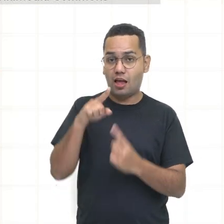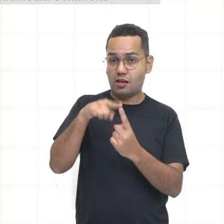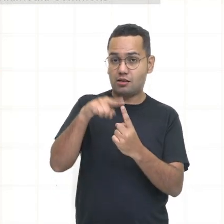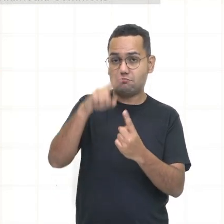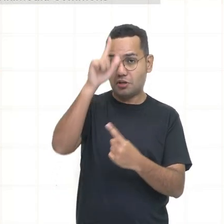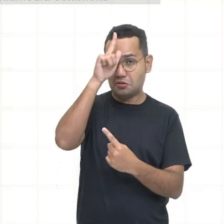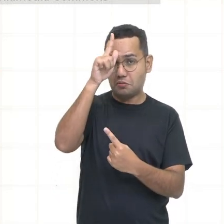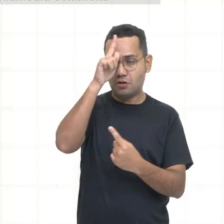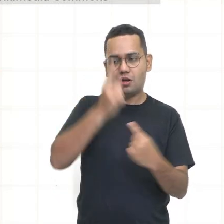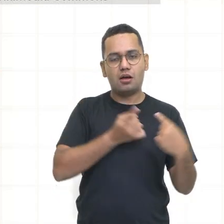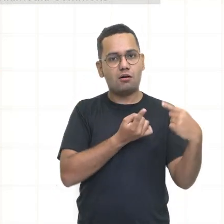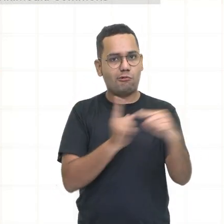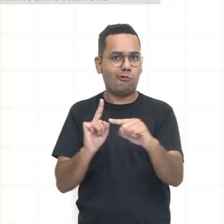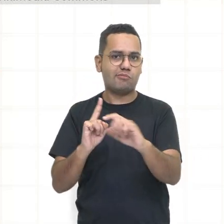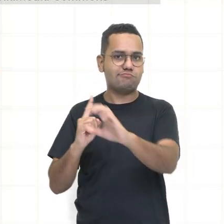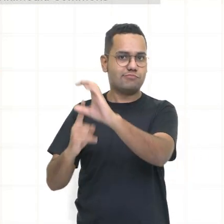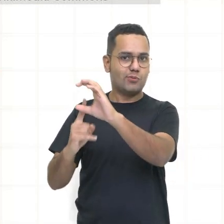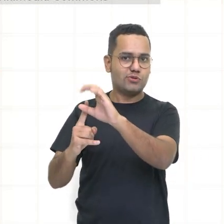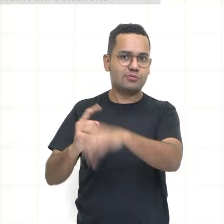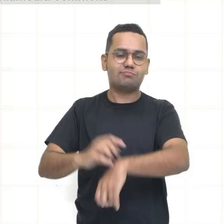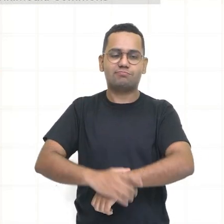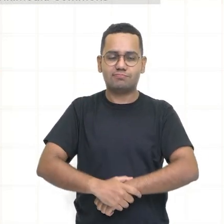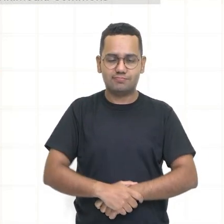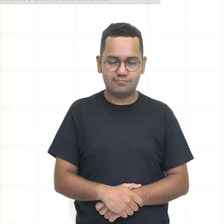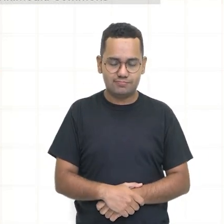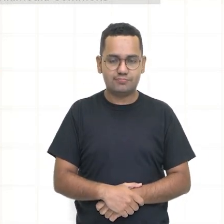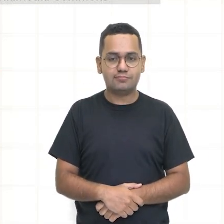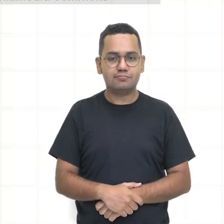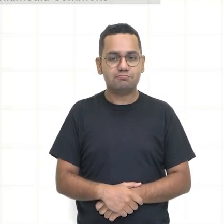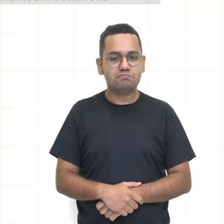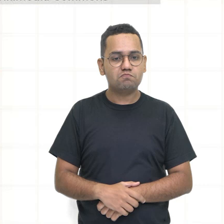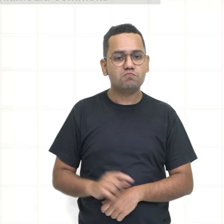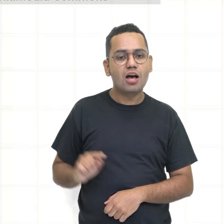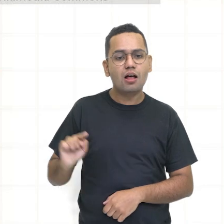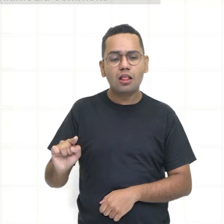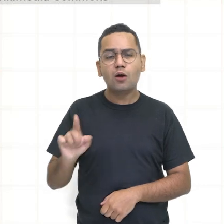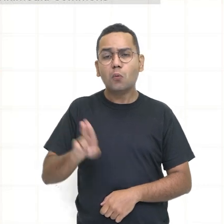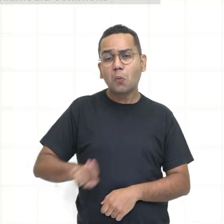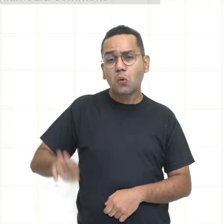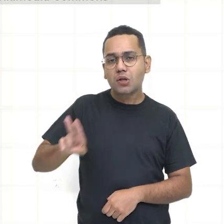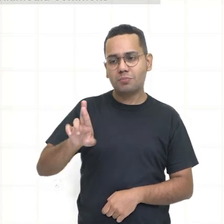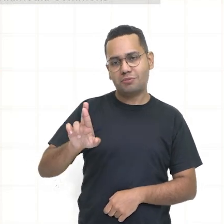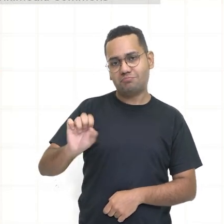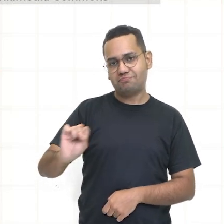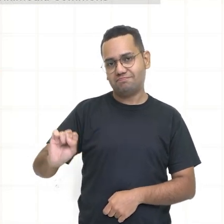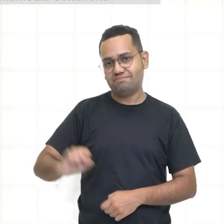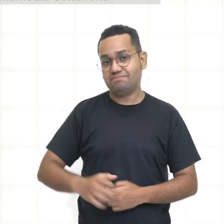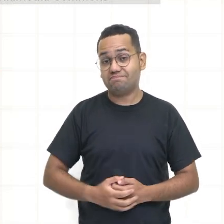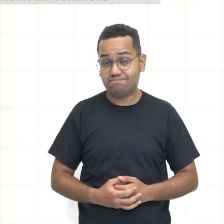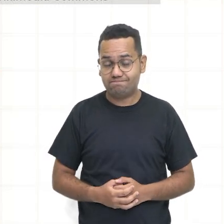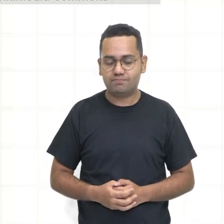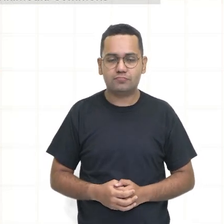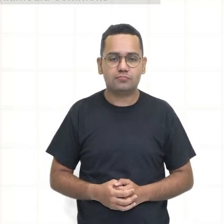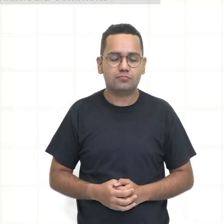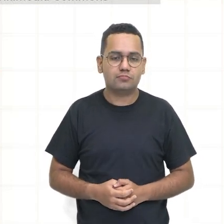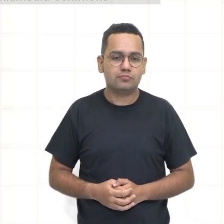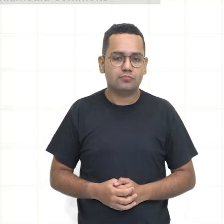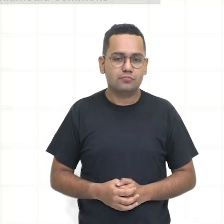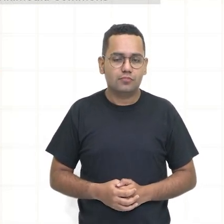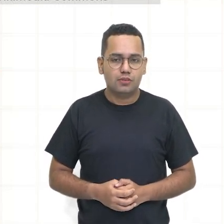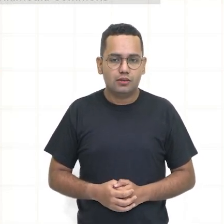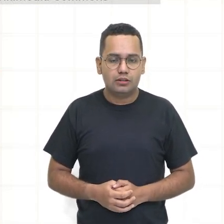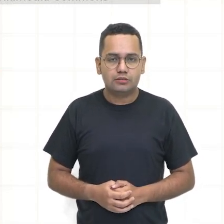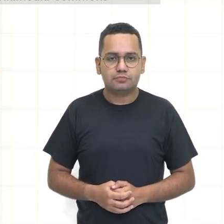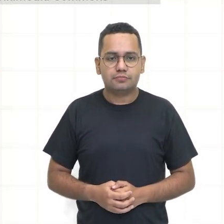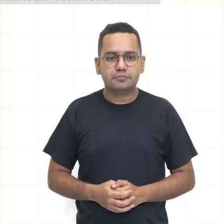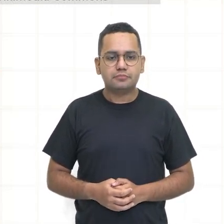serem contra o comunismo. E o comunismo era um sistema adotado pela União Soviética. E, a